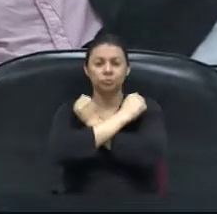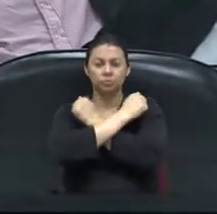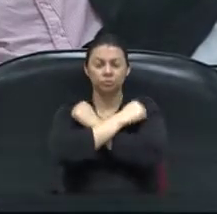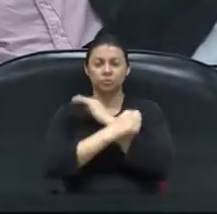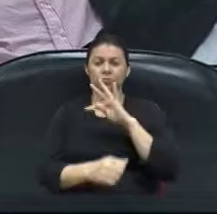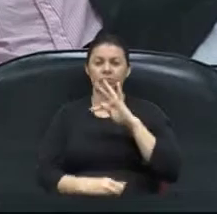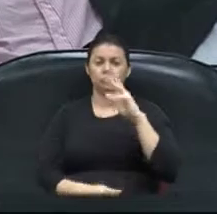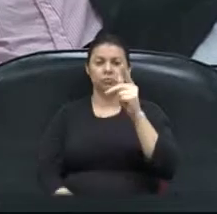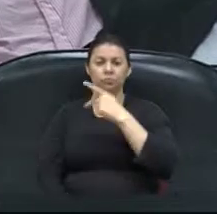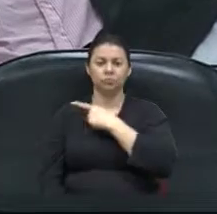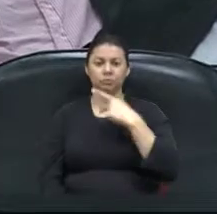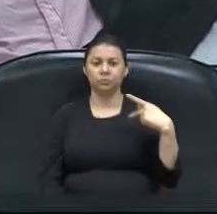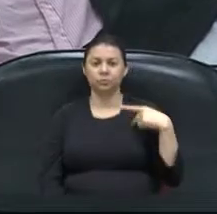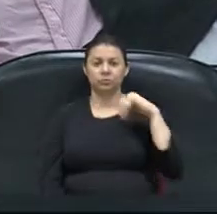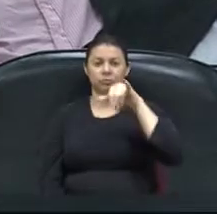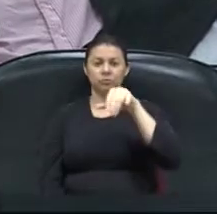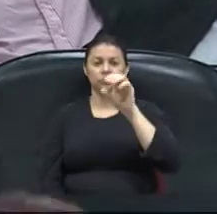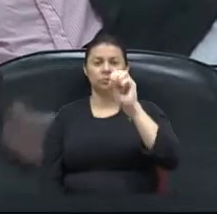jonas